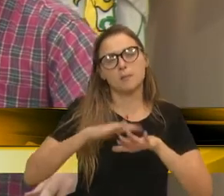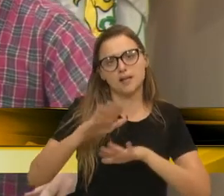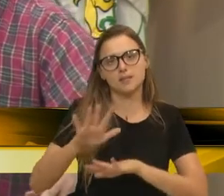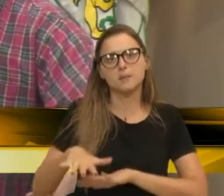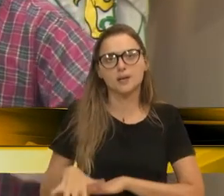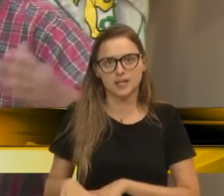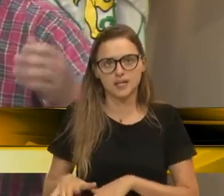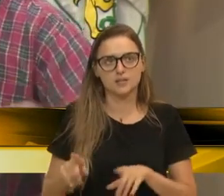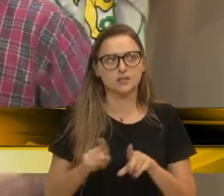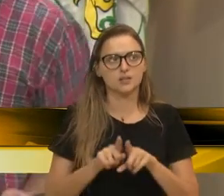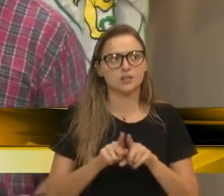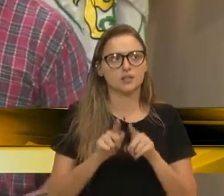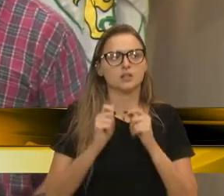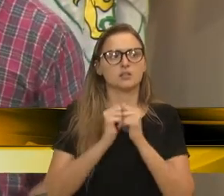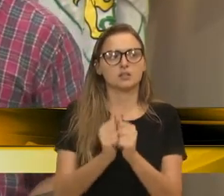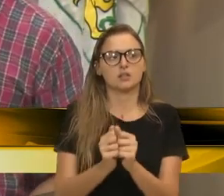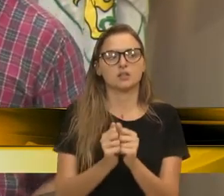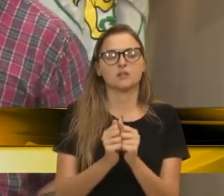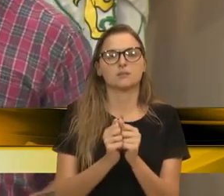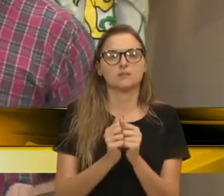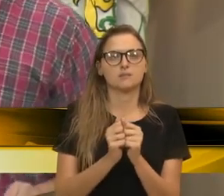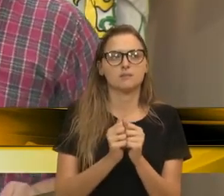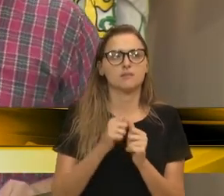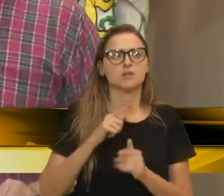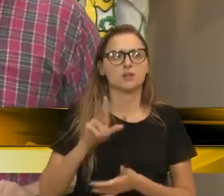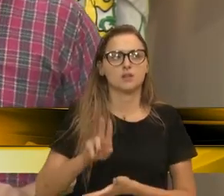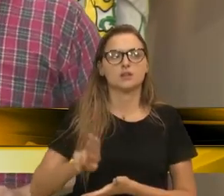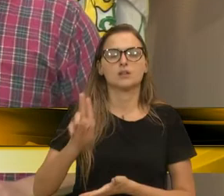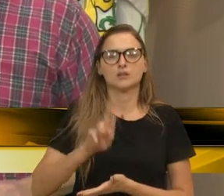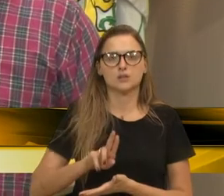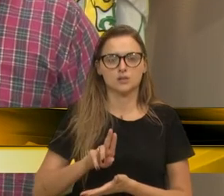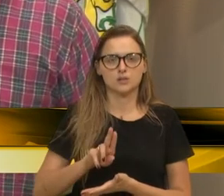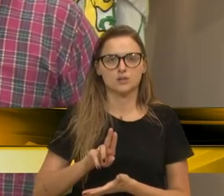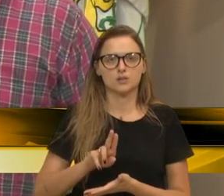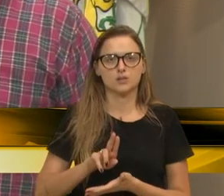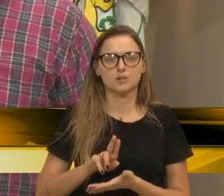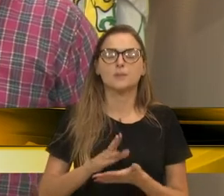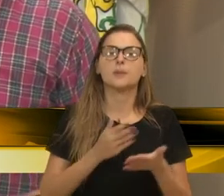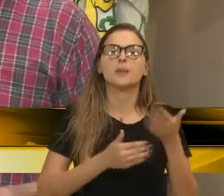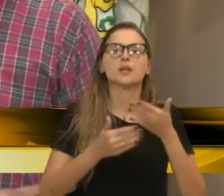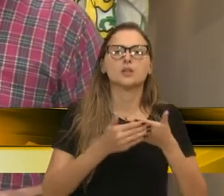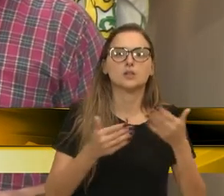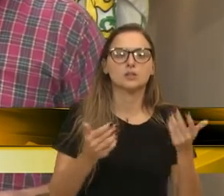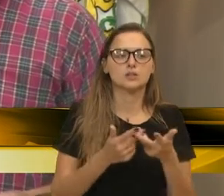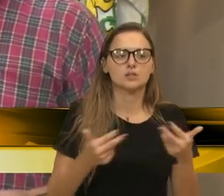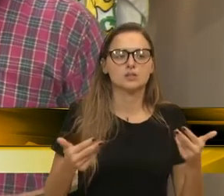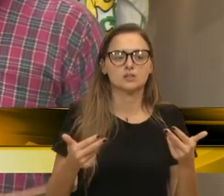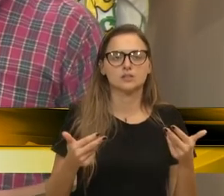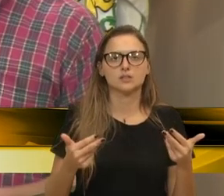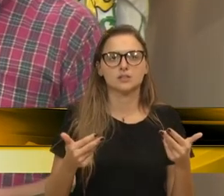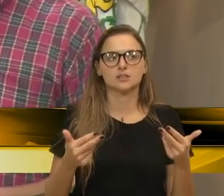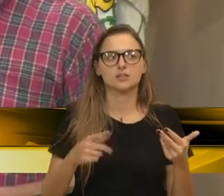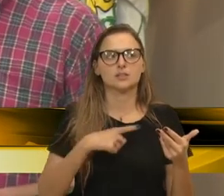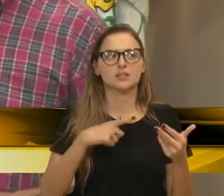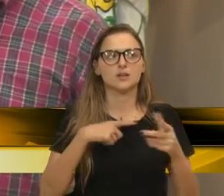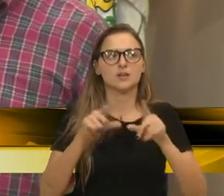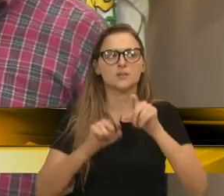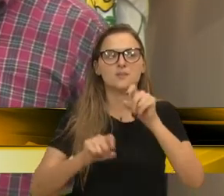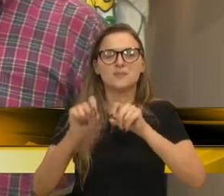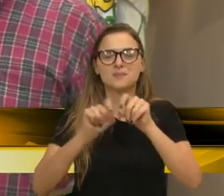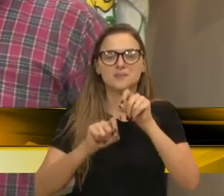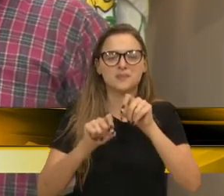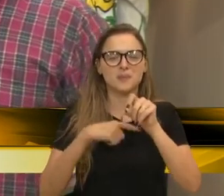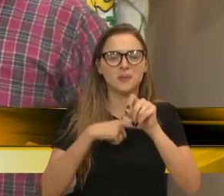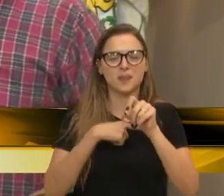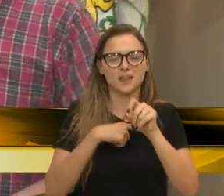de direito e pode utilizá-la, né? Essas questões referentes específico a esse